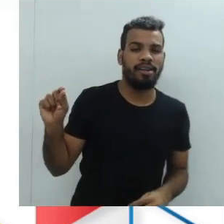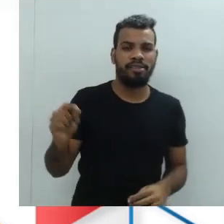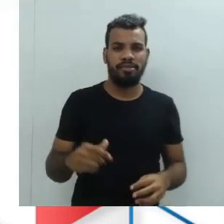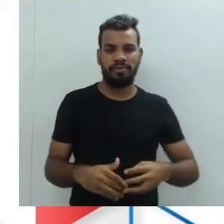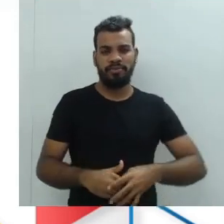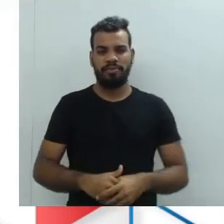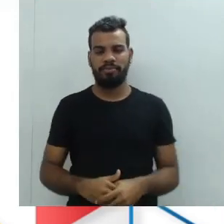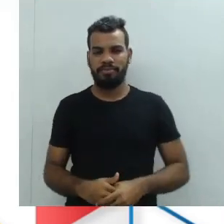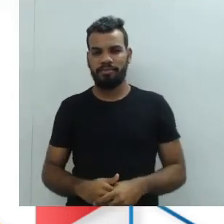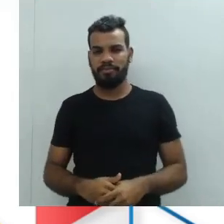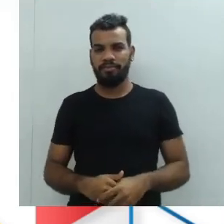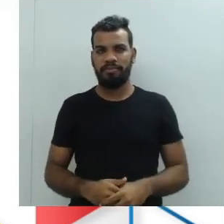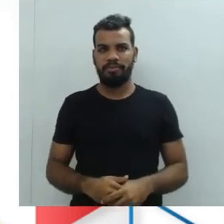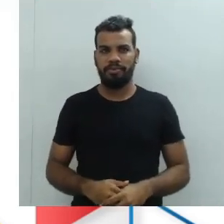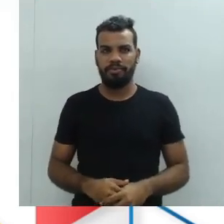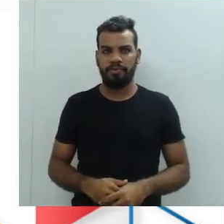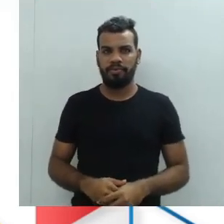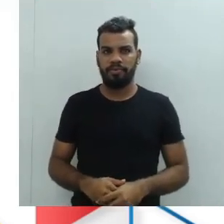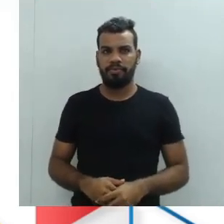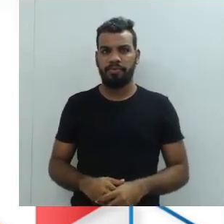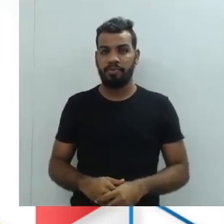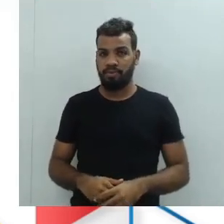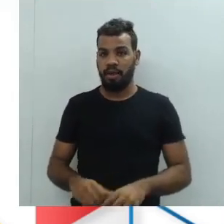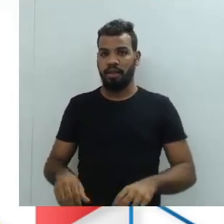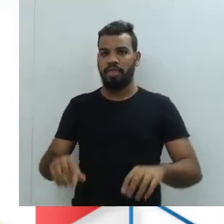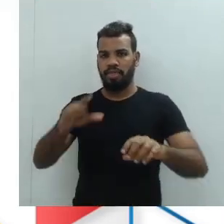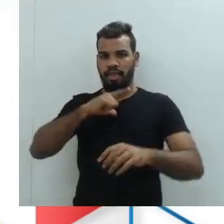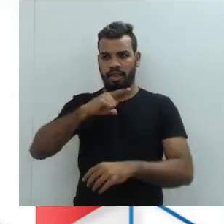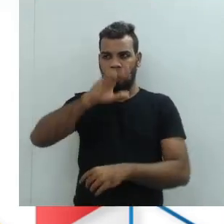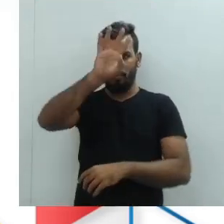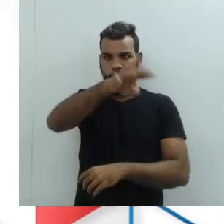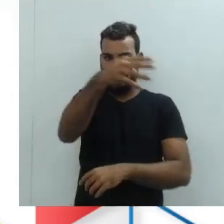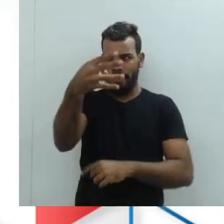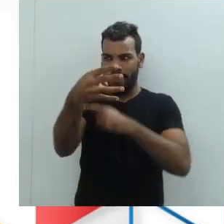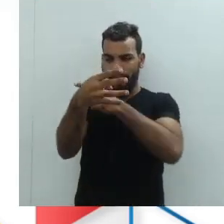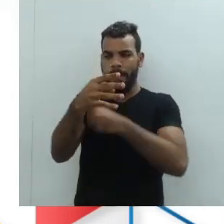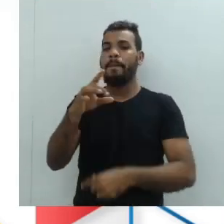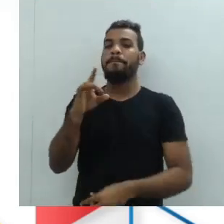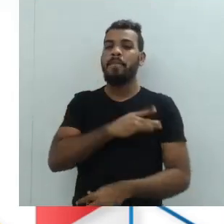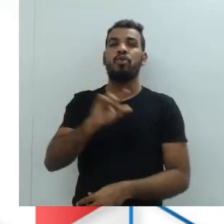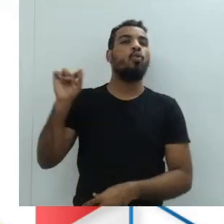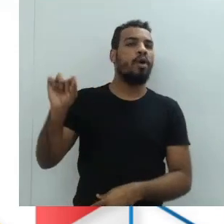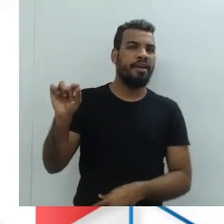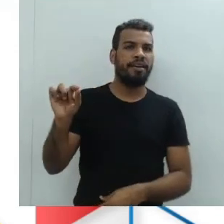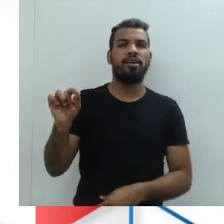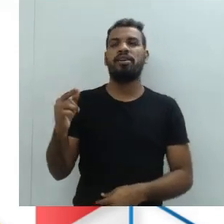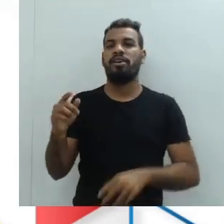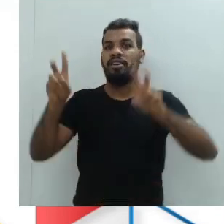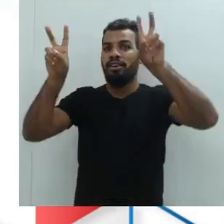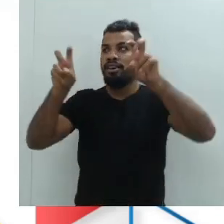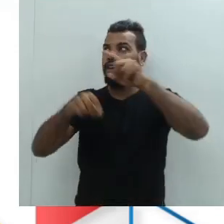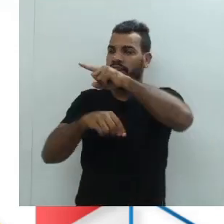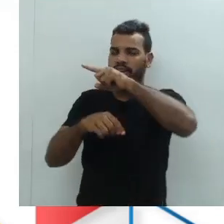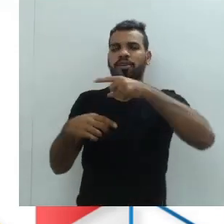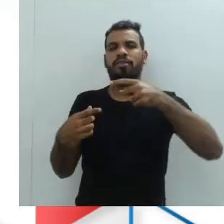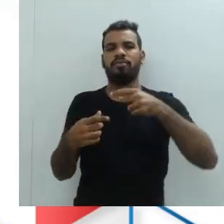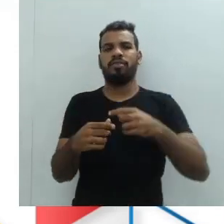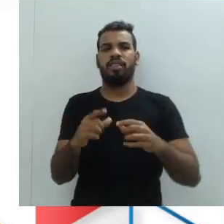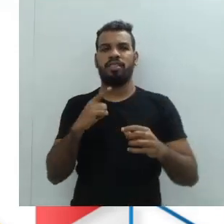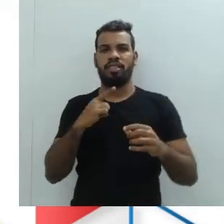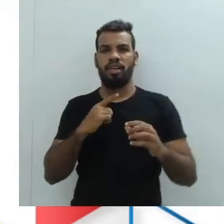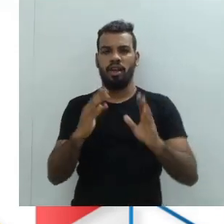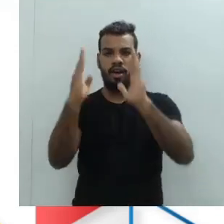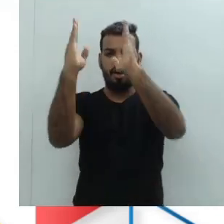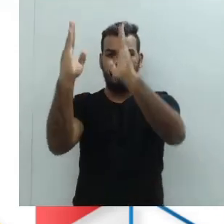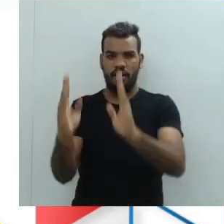Aí vamos lá. Tabela, tenho medo de. Veja, aqui você tem uma tabela em forma de coluna. Veja, na